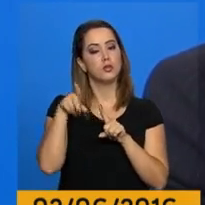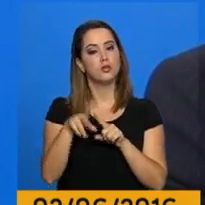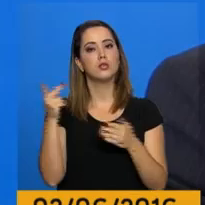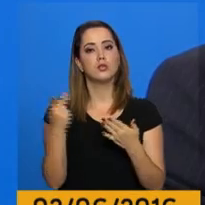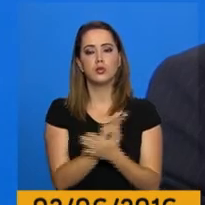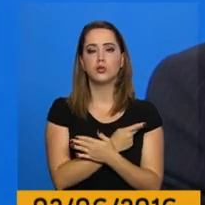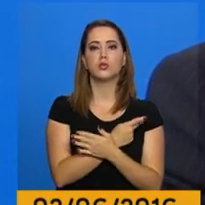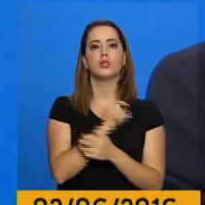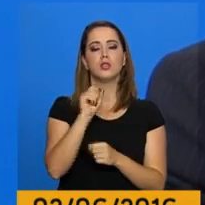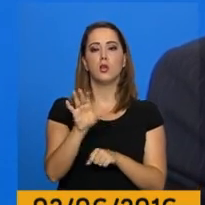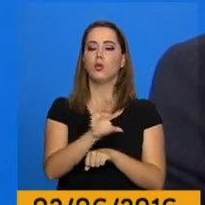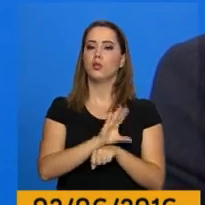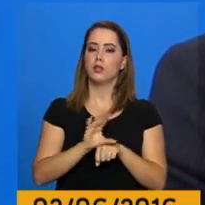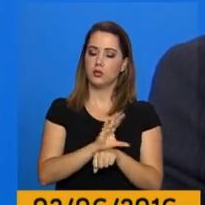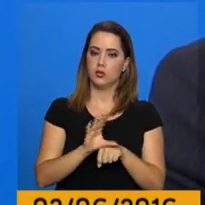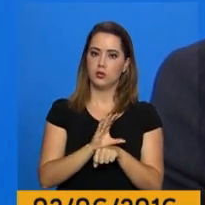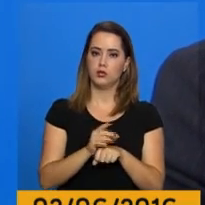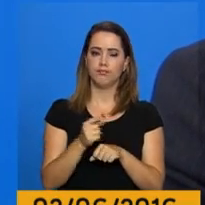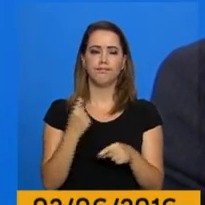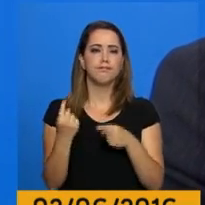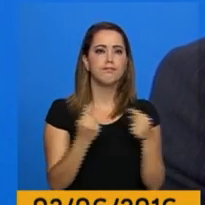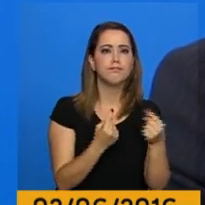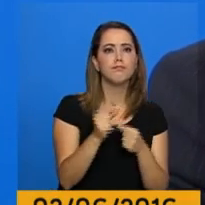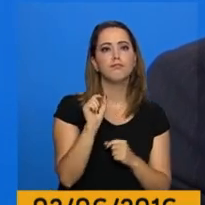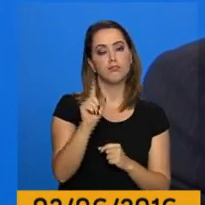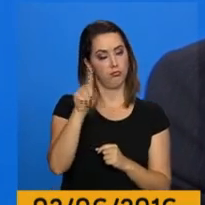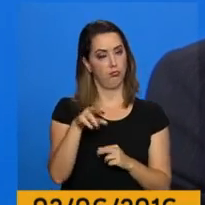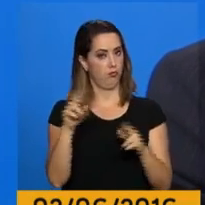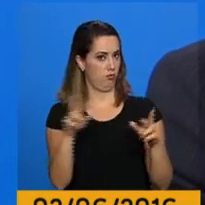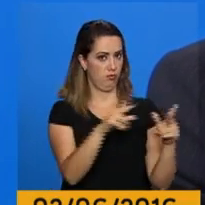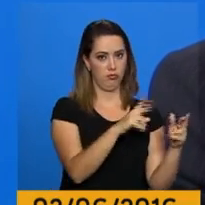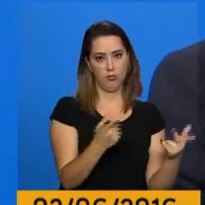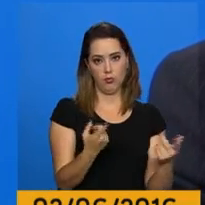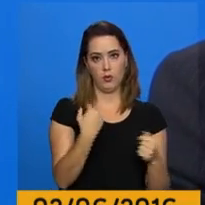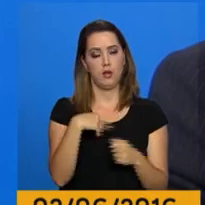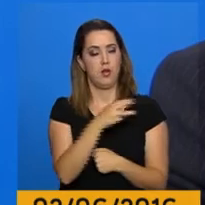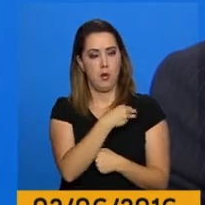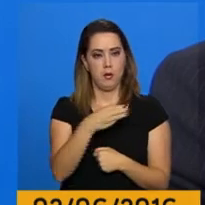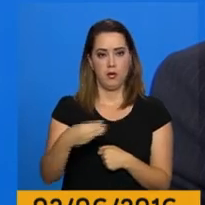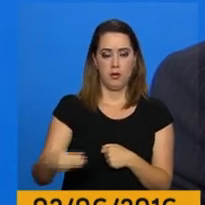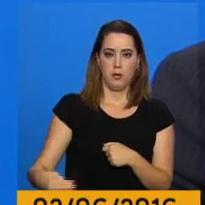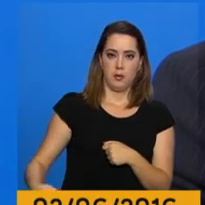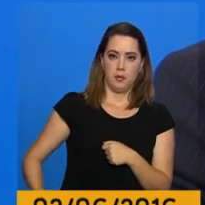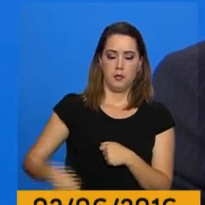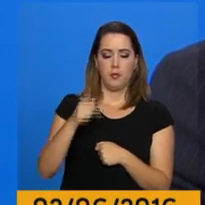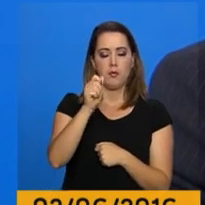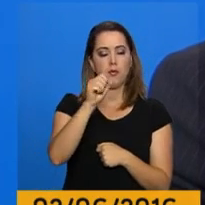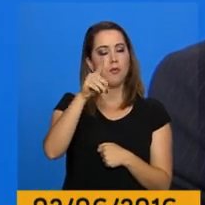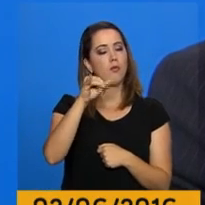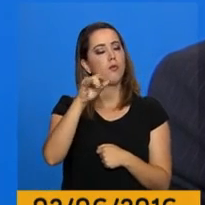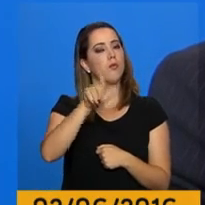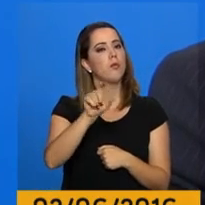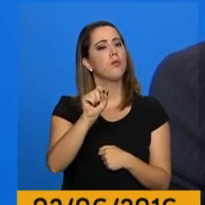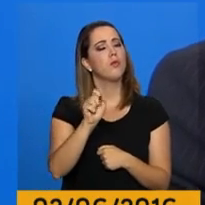da Constituição. Cada caso é um caso. O ministro Padilha e eu temos um grande amigo comum, um notável advogado, que também foi ministro do